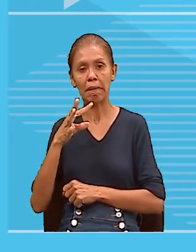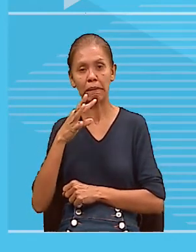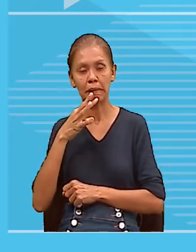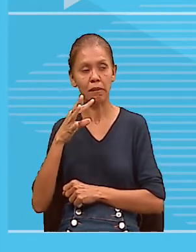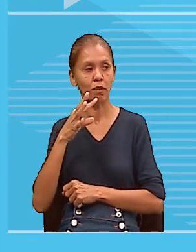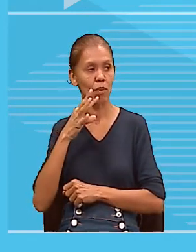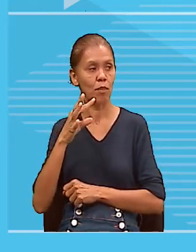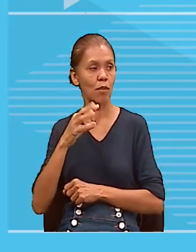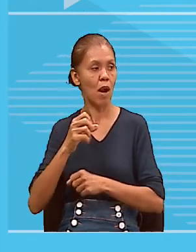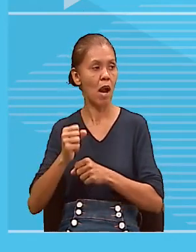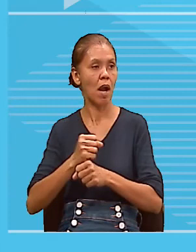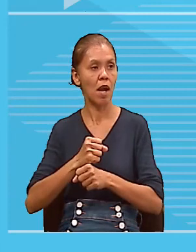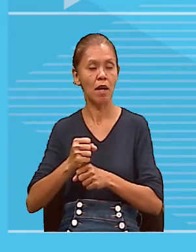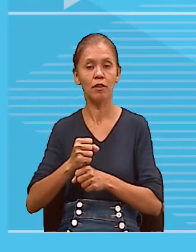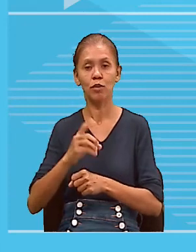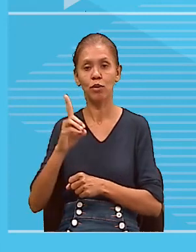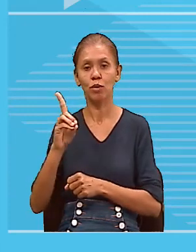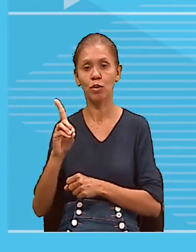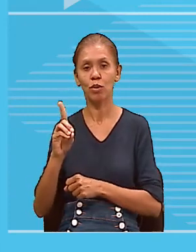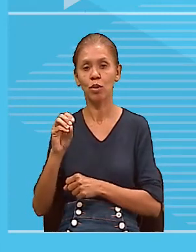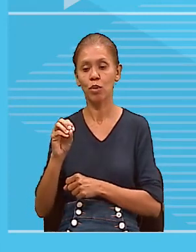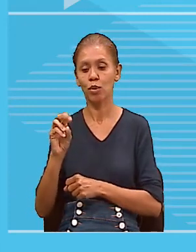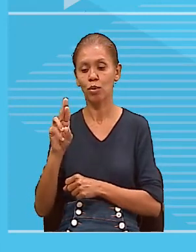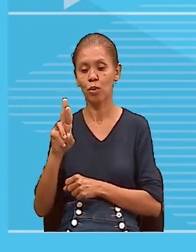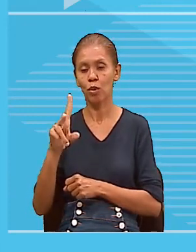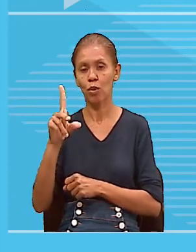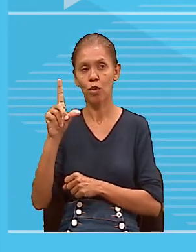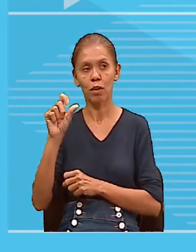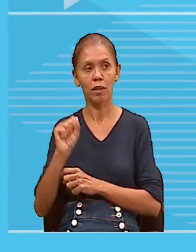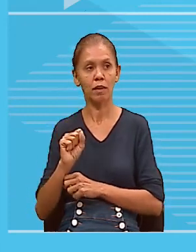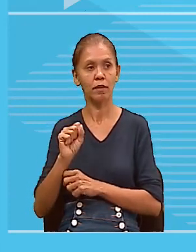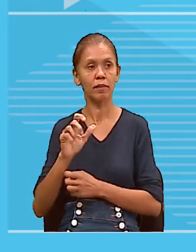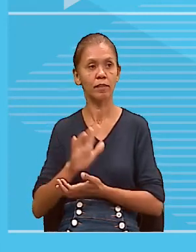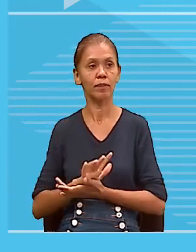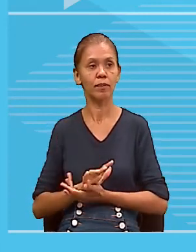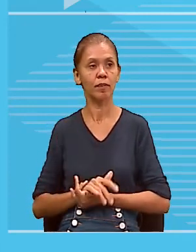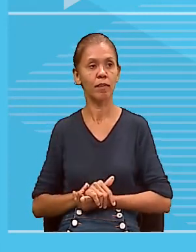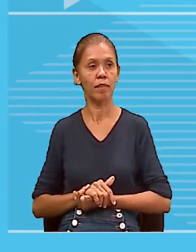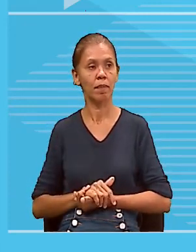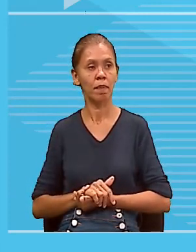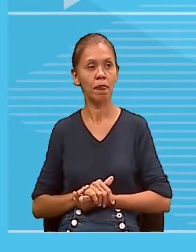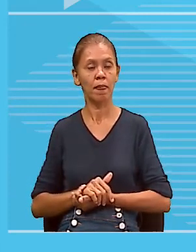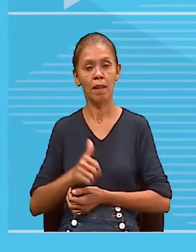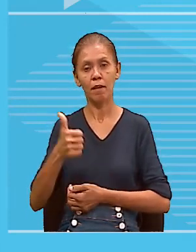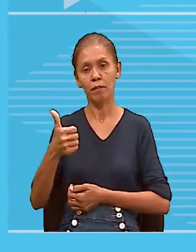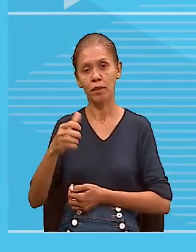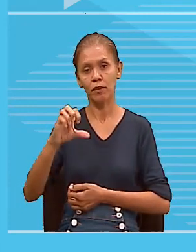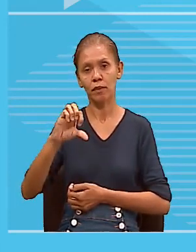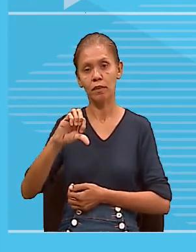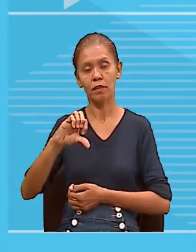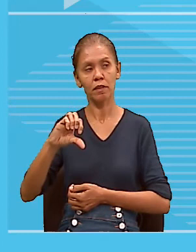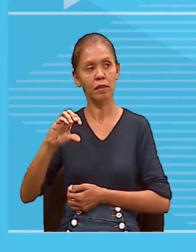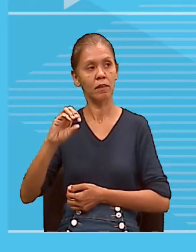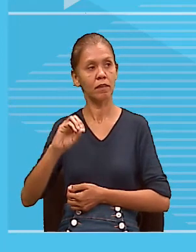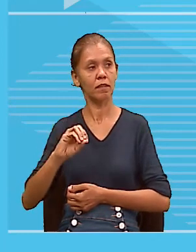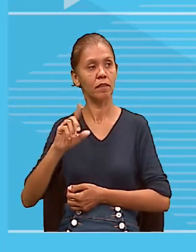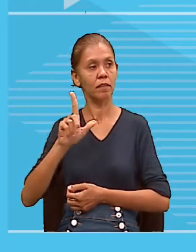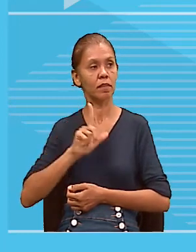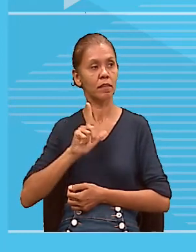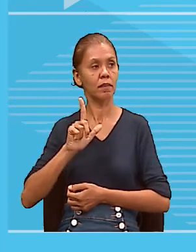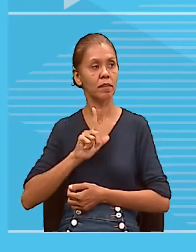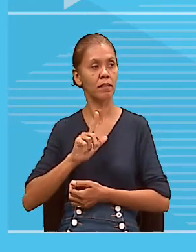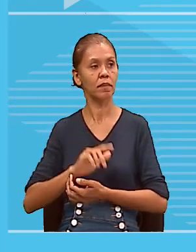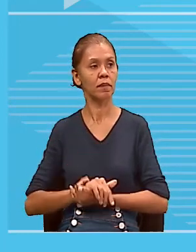propaganda mas teve uma televisão que fez recentemente nos anos 90 né uma série sobre